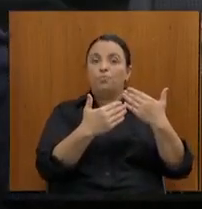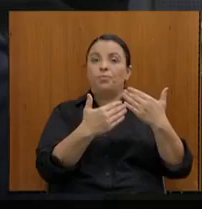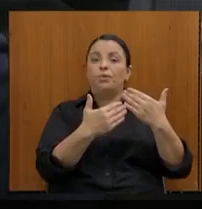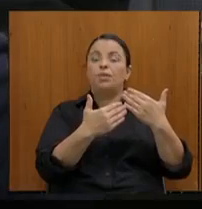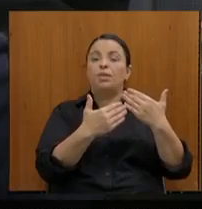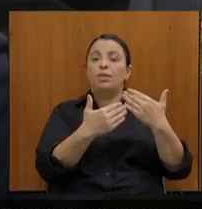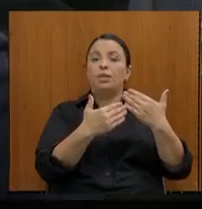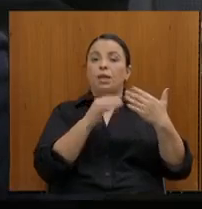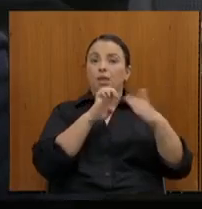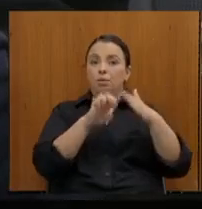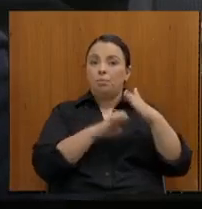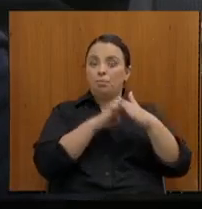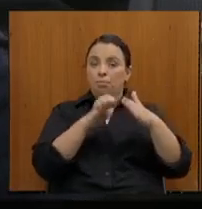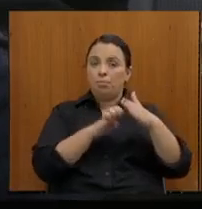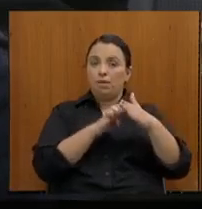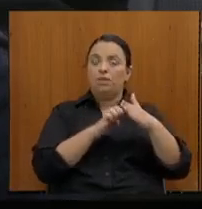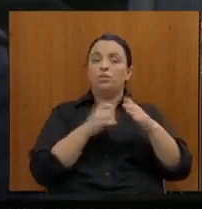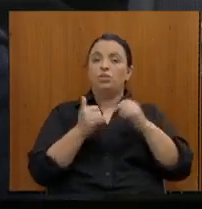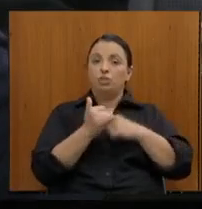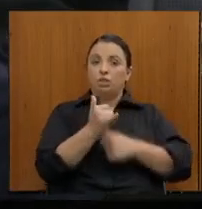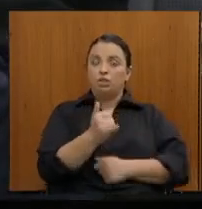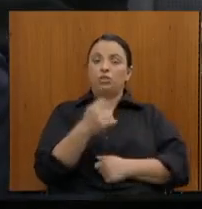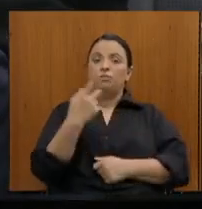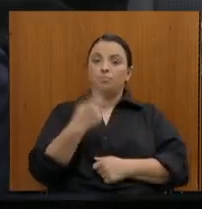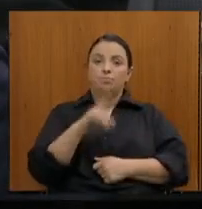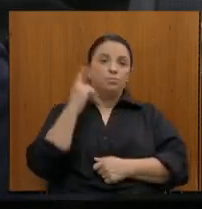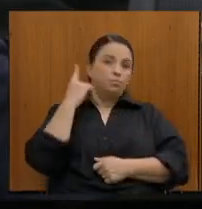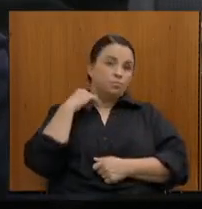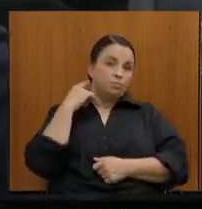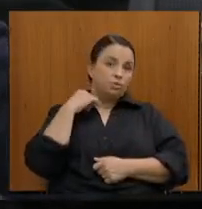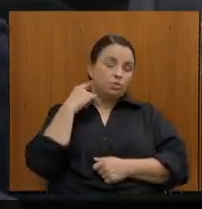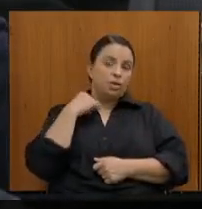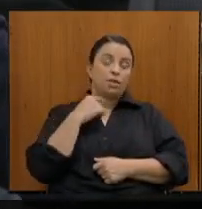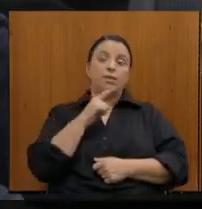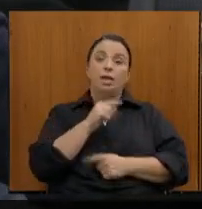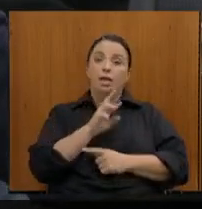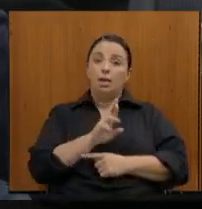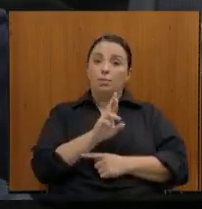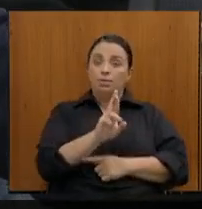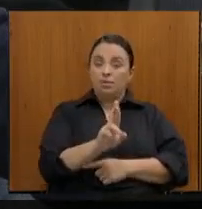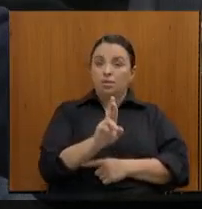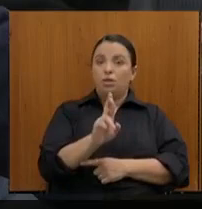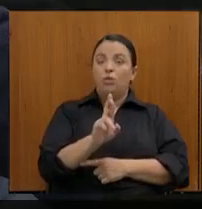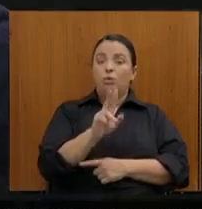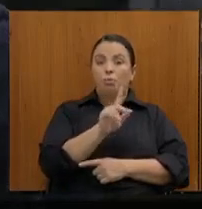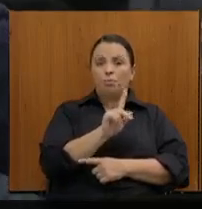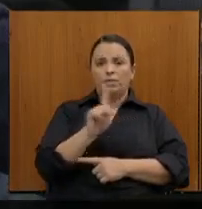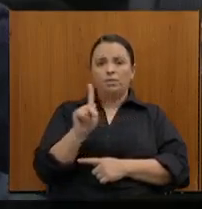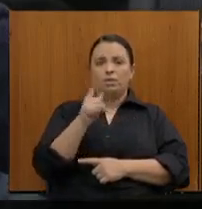energética de Minas Gerais apresentando nosso Presidente Reinaldo